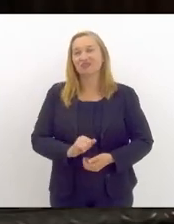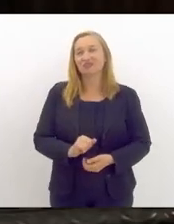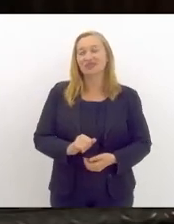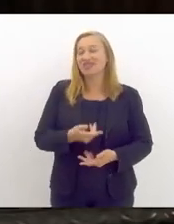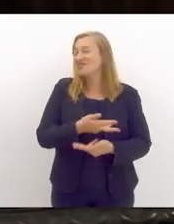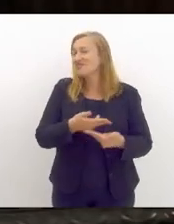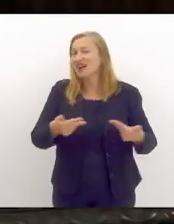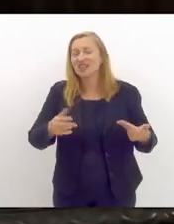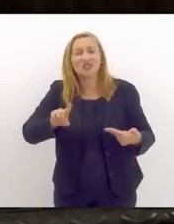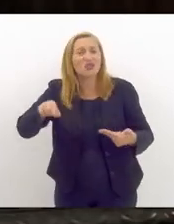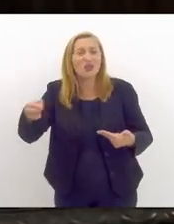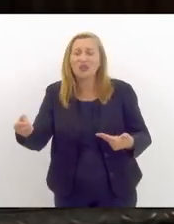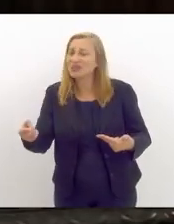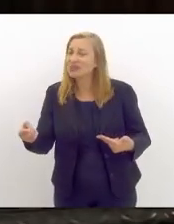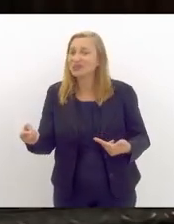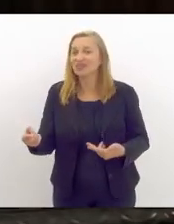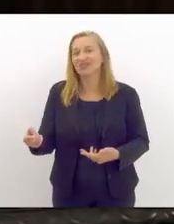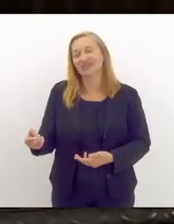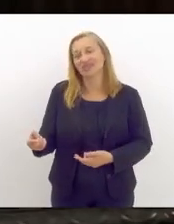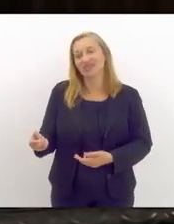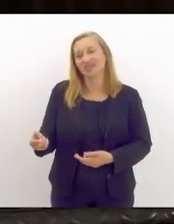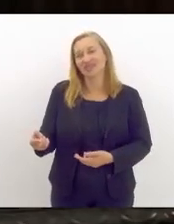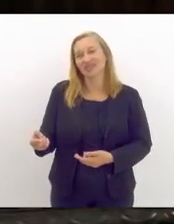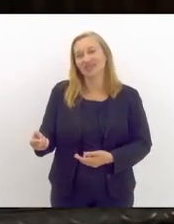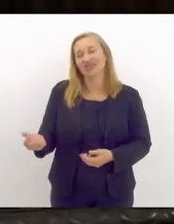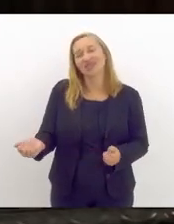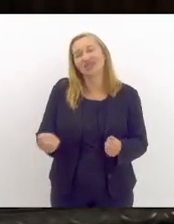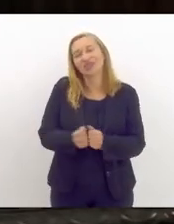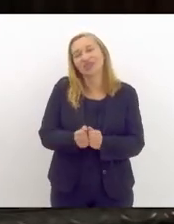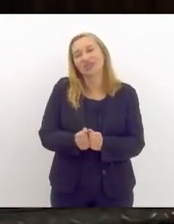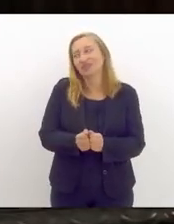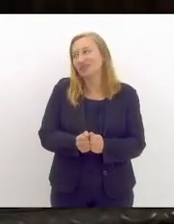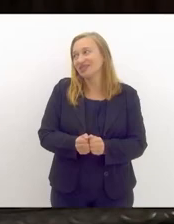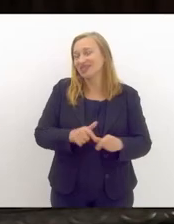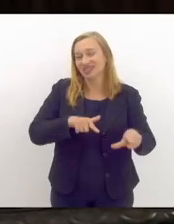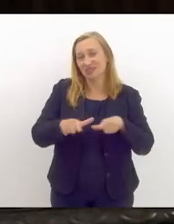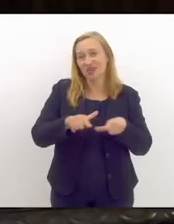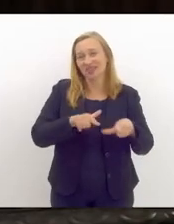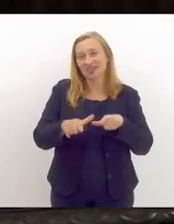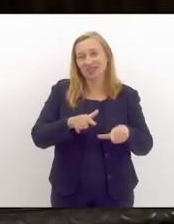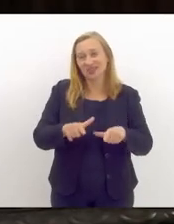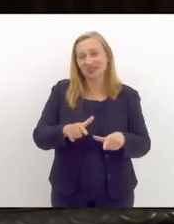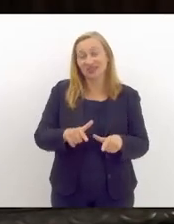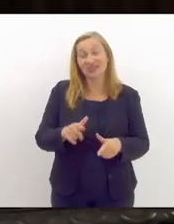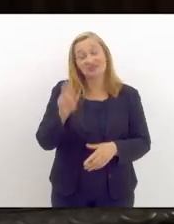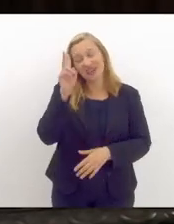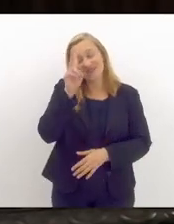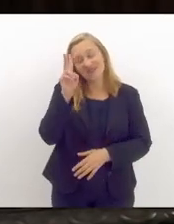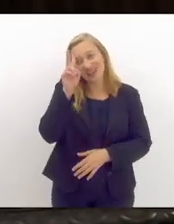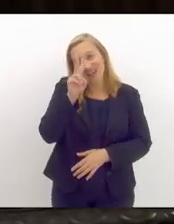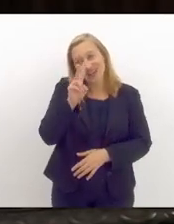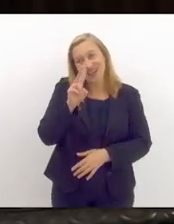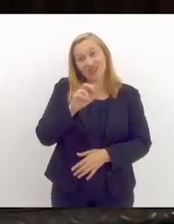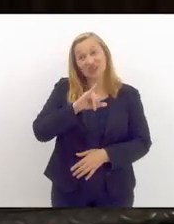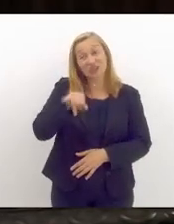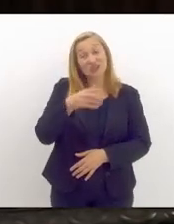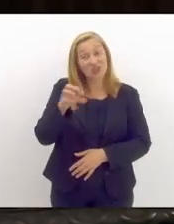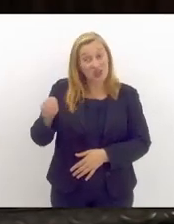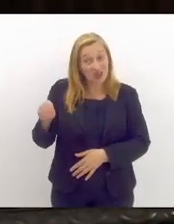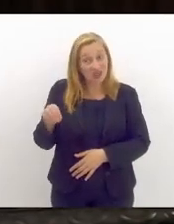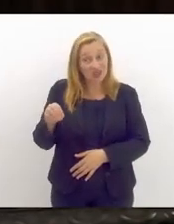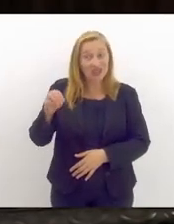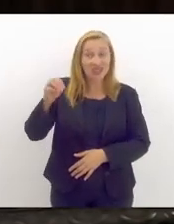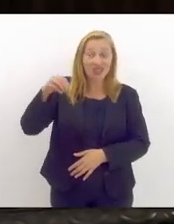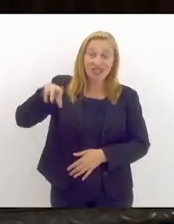tantas e tantos que estiveram conosco nessa jornada. E para lembrar do João Guimarães